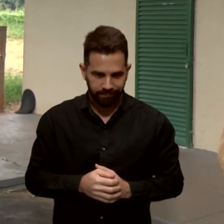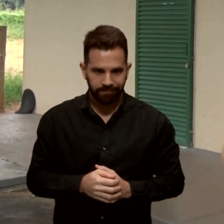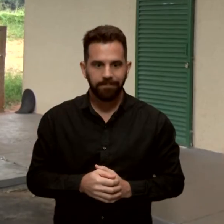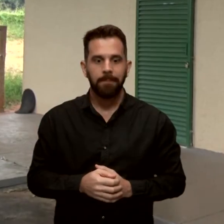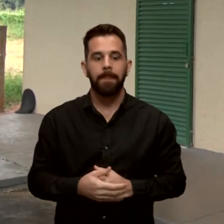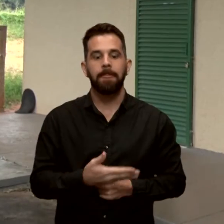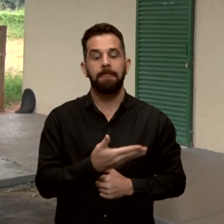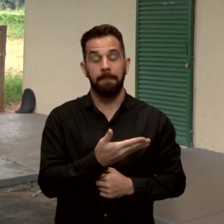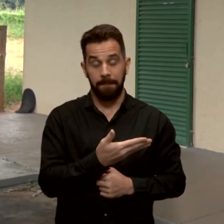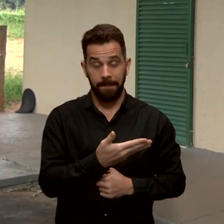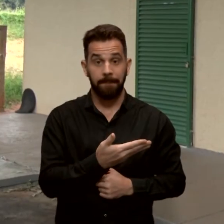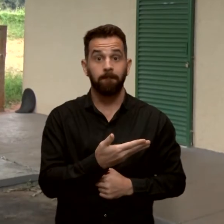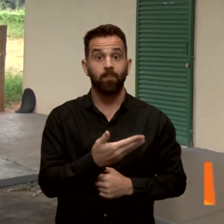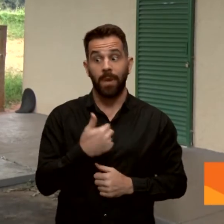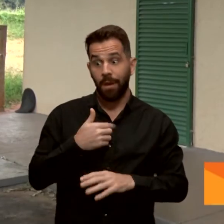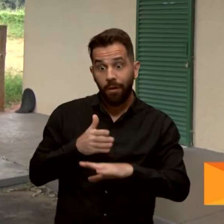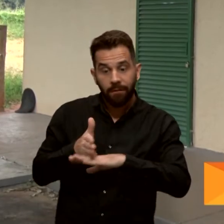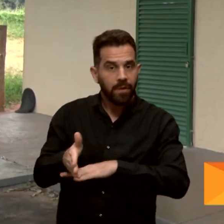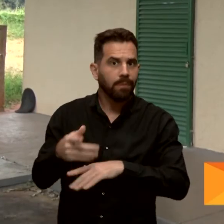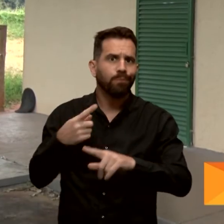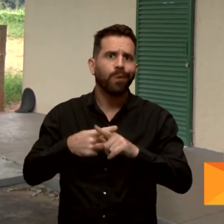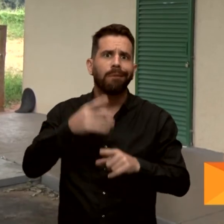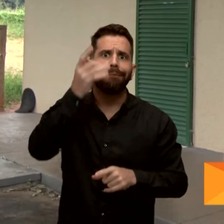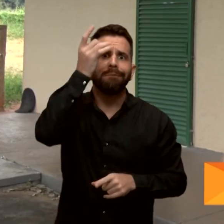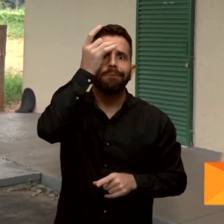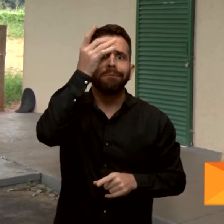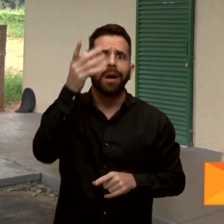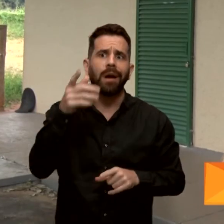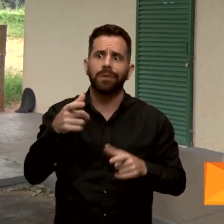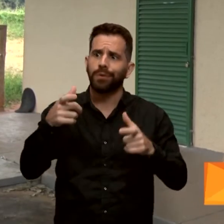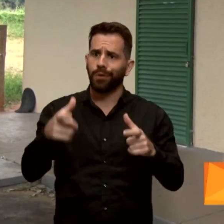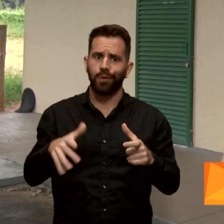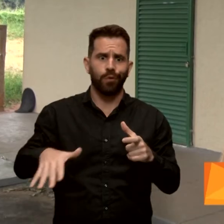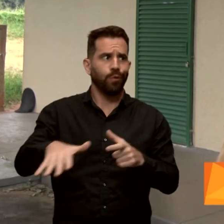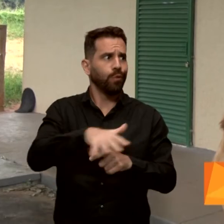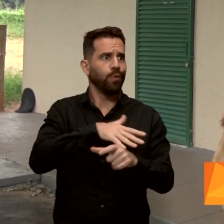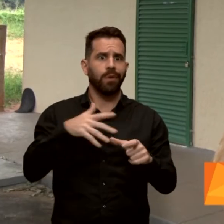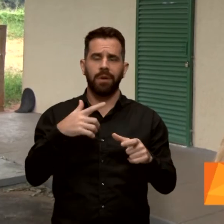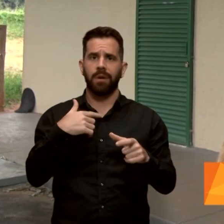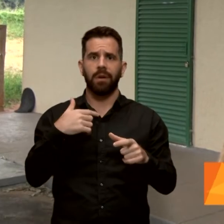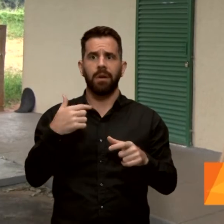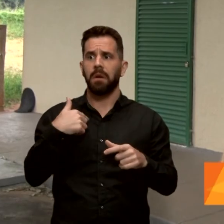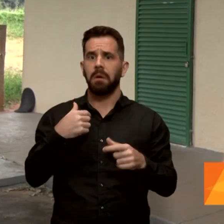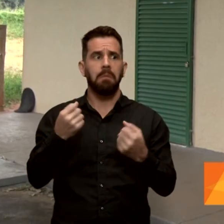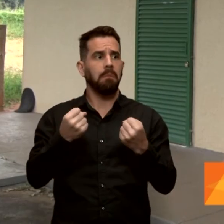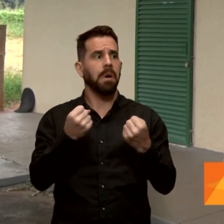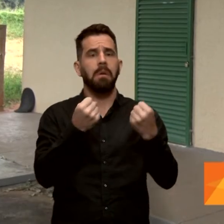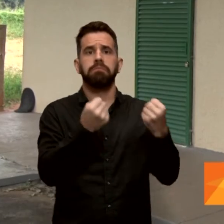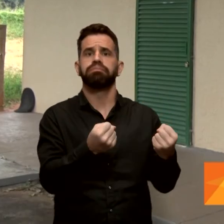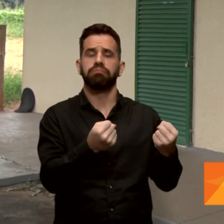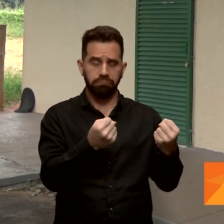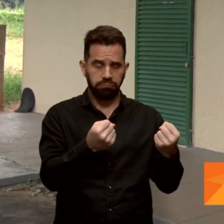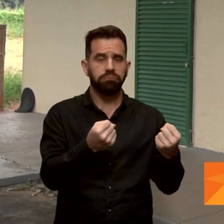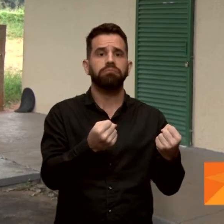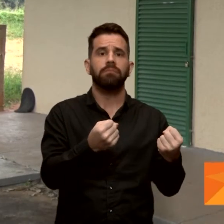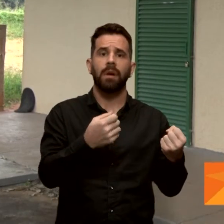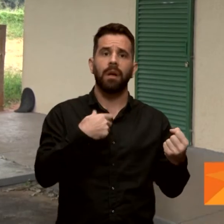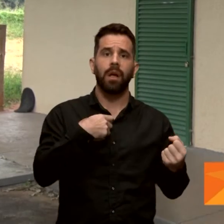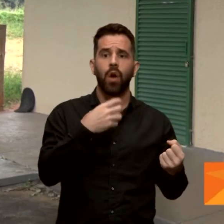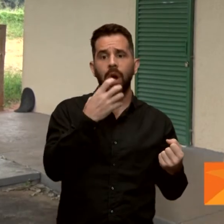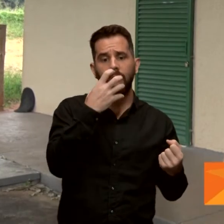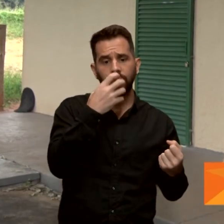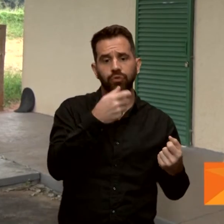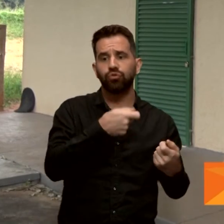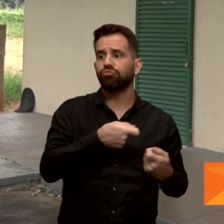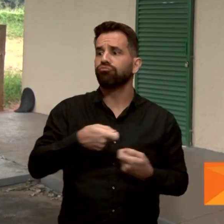é basicamente muito fácil. Eu venho para cá, paro aqui meu carro, saio com